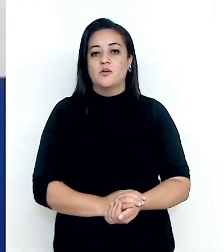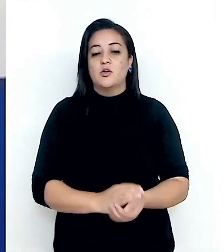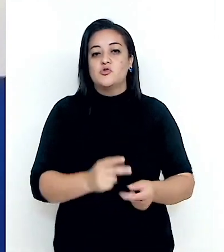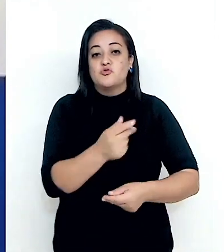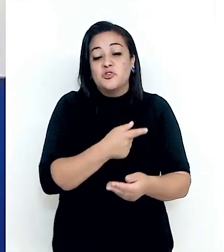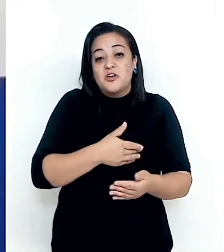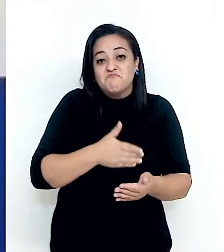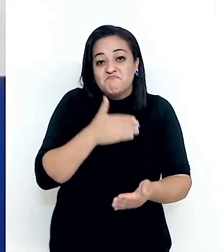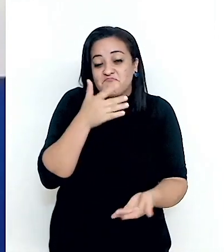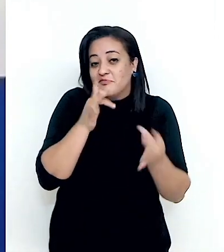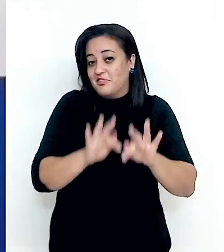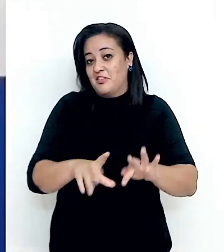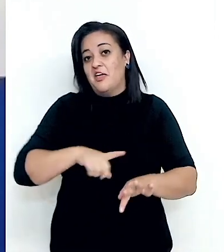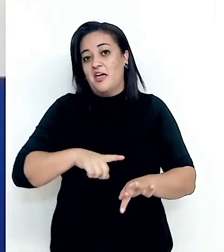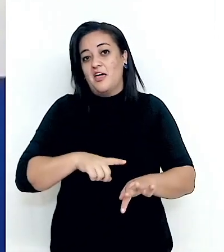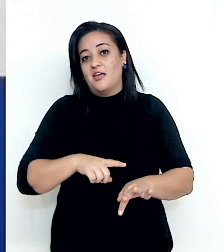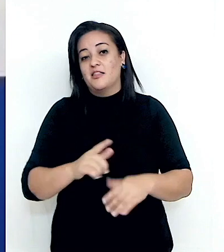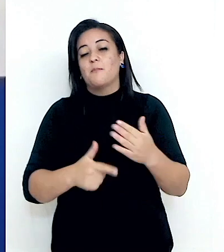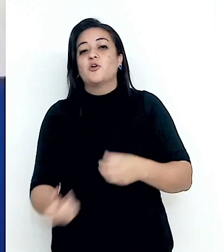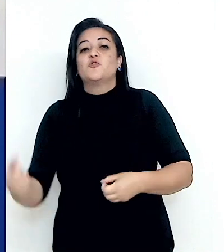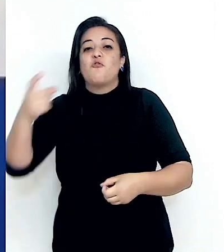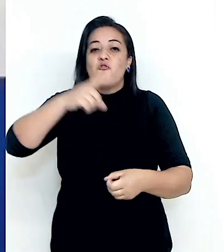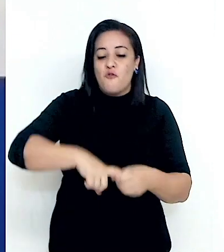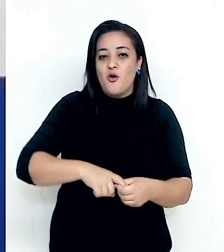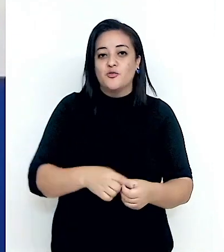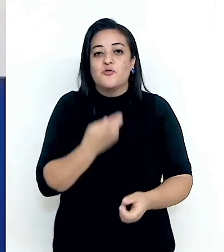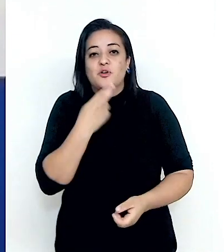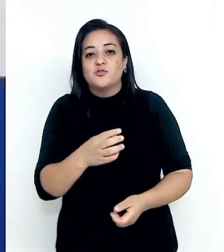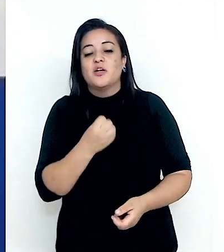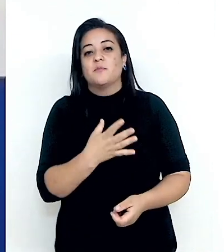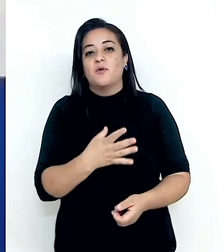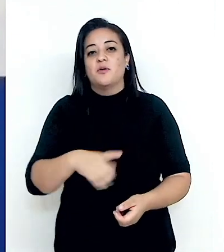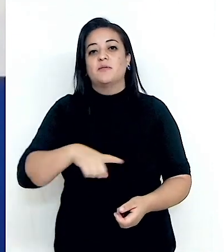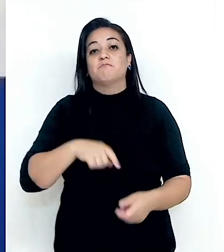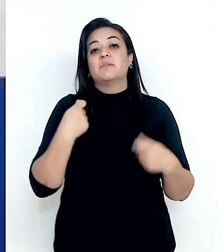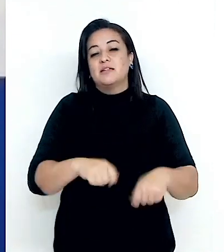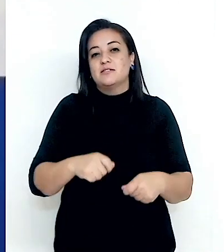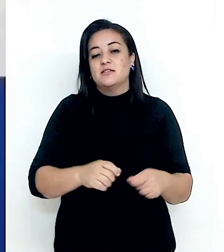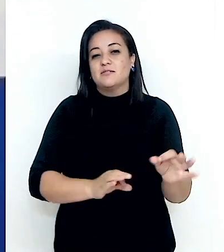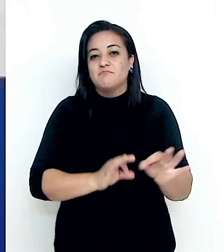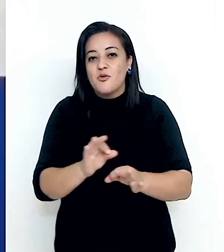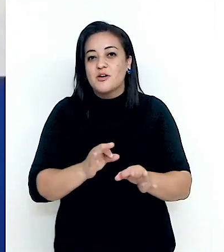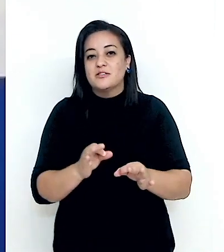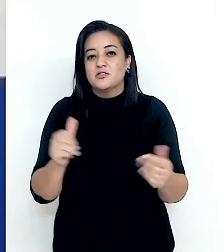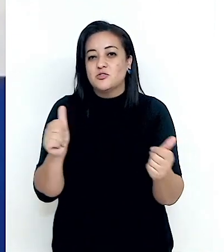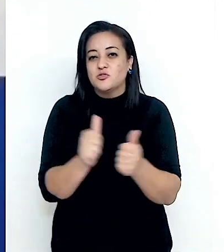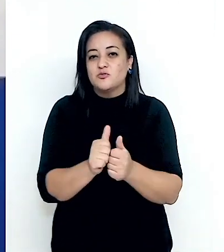vai e ele volta com um retorno financeiro, ela vai ter que compor